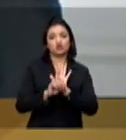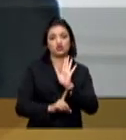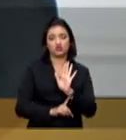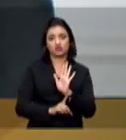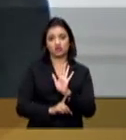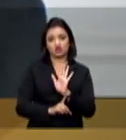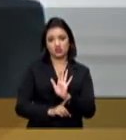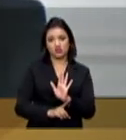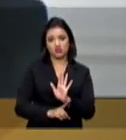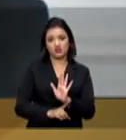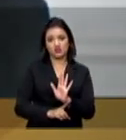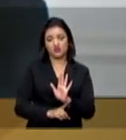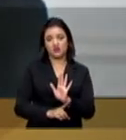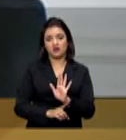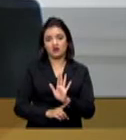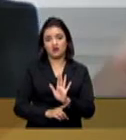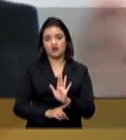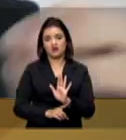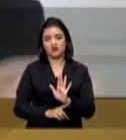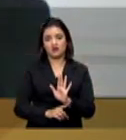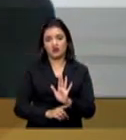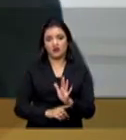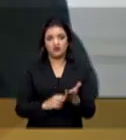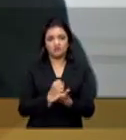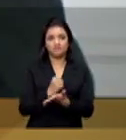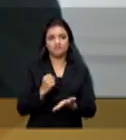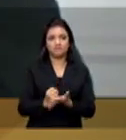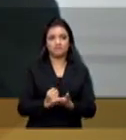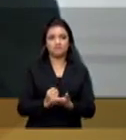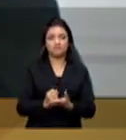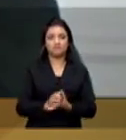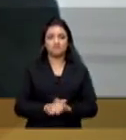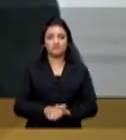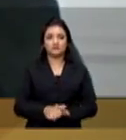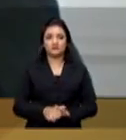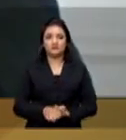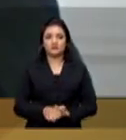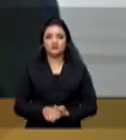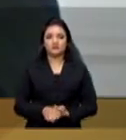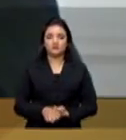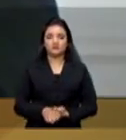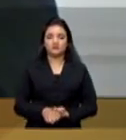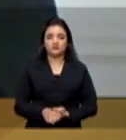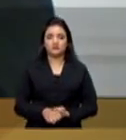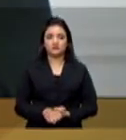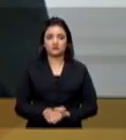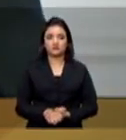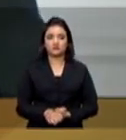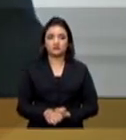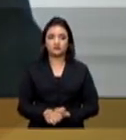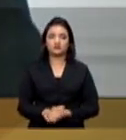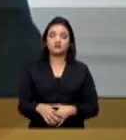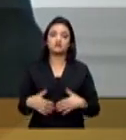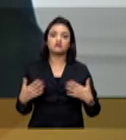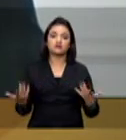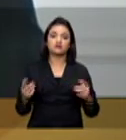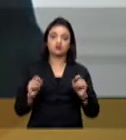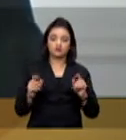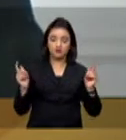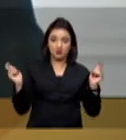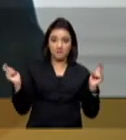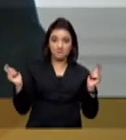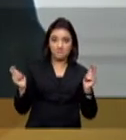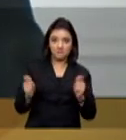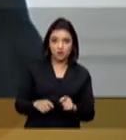Estado. A possibilidade, repito aqui, todas as vênias, as posições em contrário, mas a